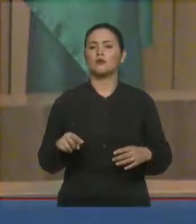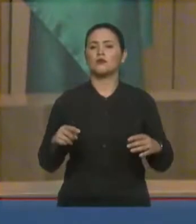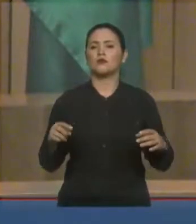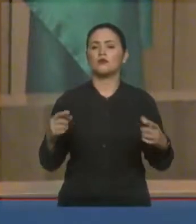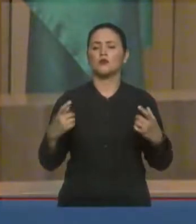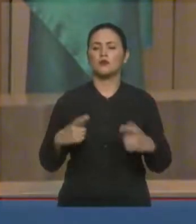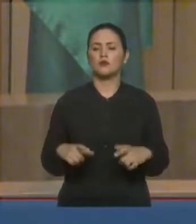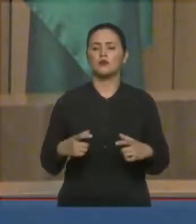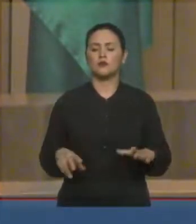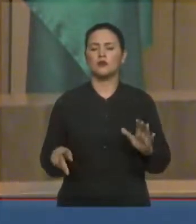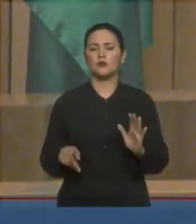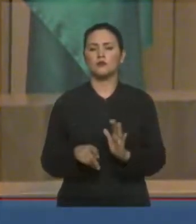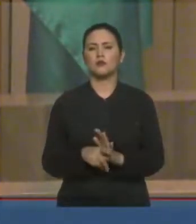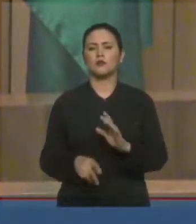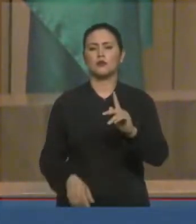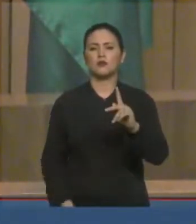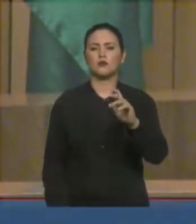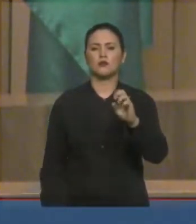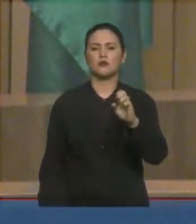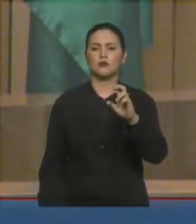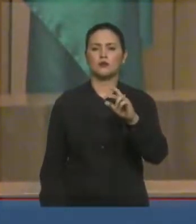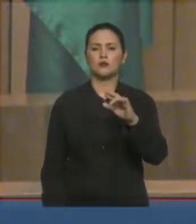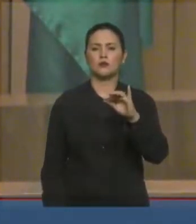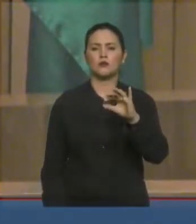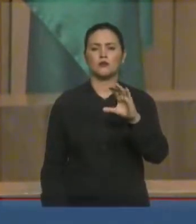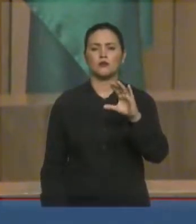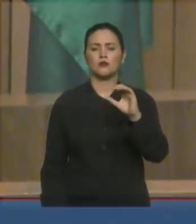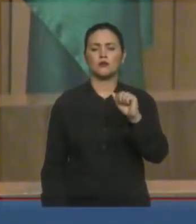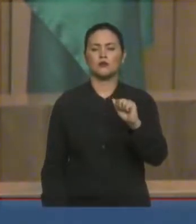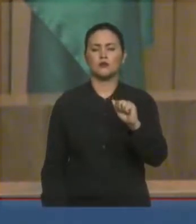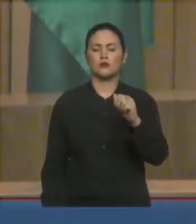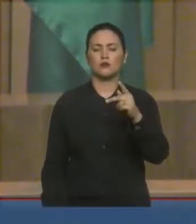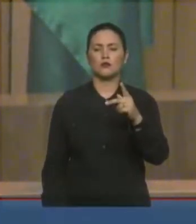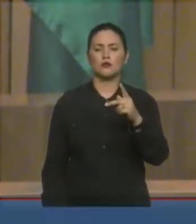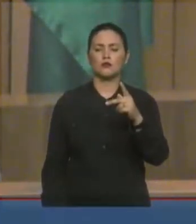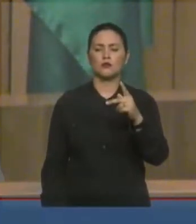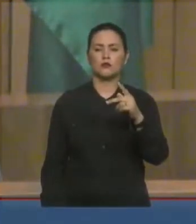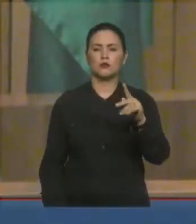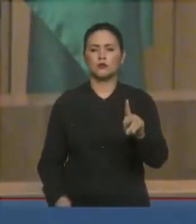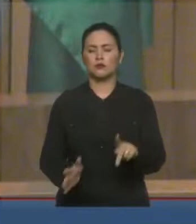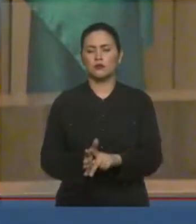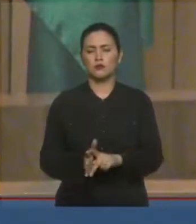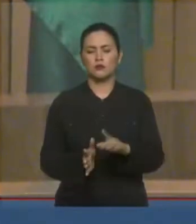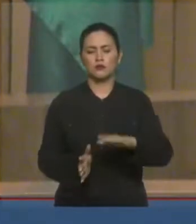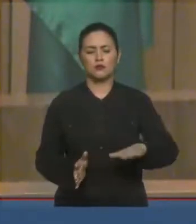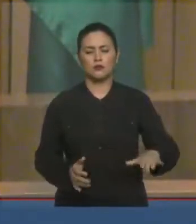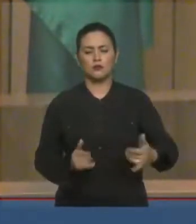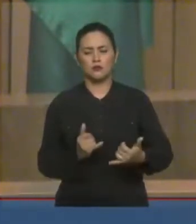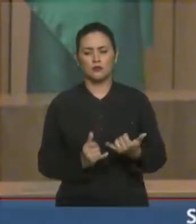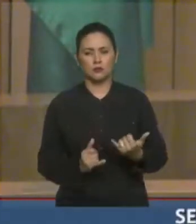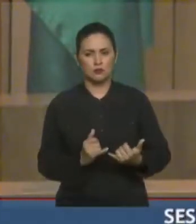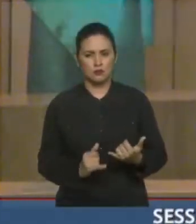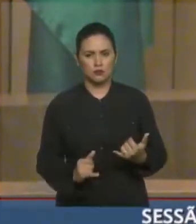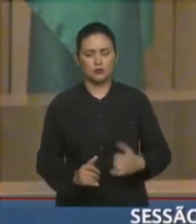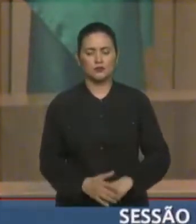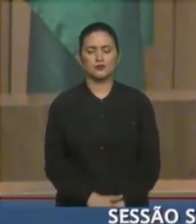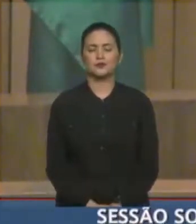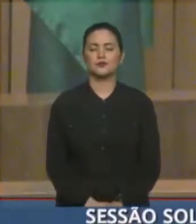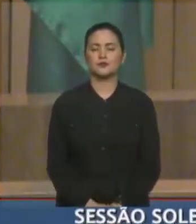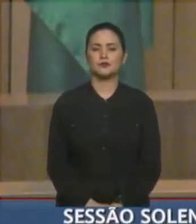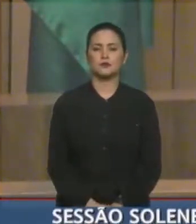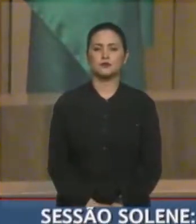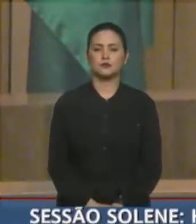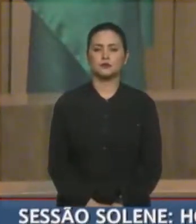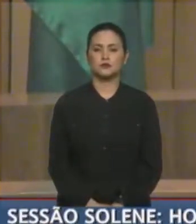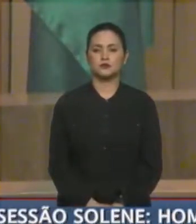para Crianças e Adolescentes que temos no nosso estado. Há uma placa, deputado Duarte,